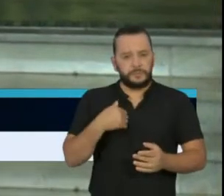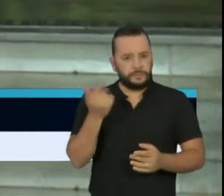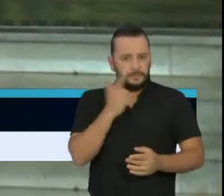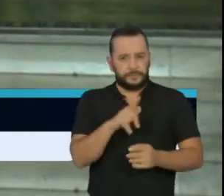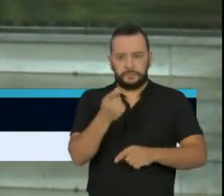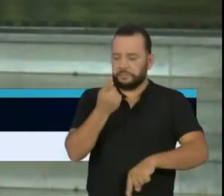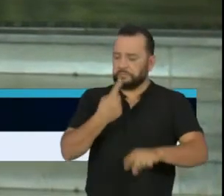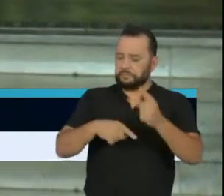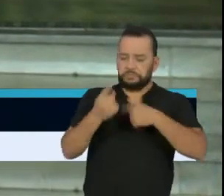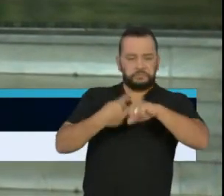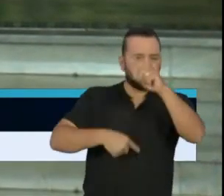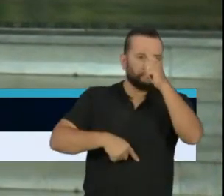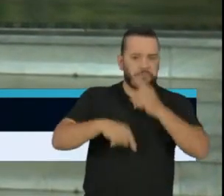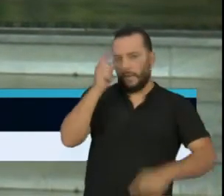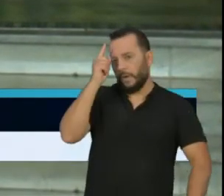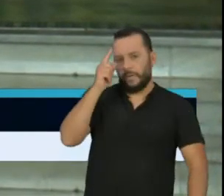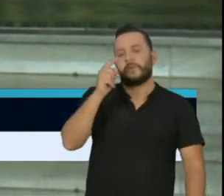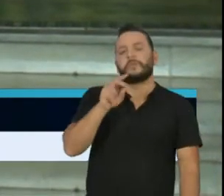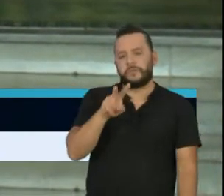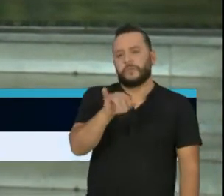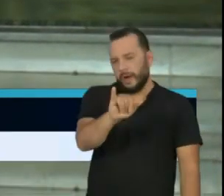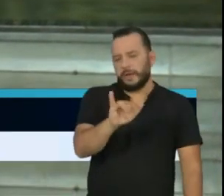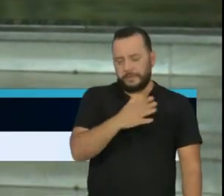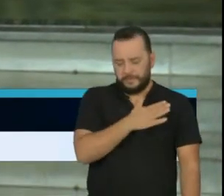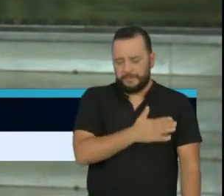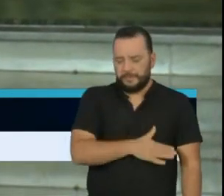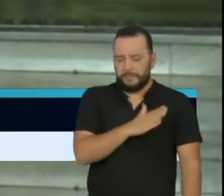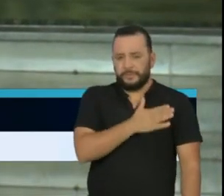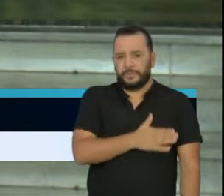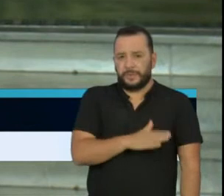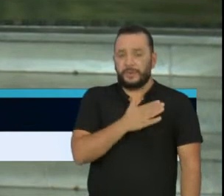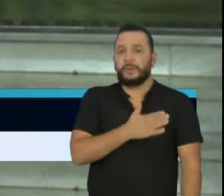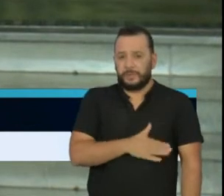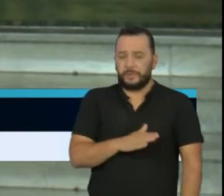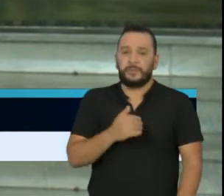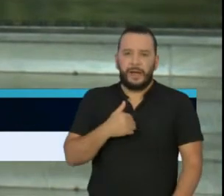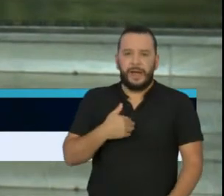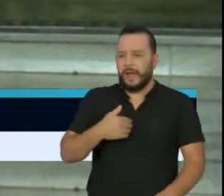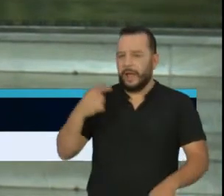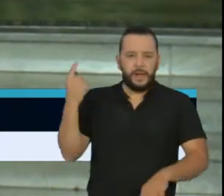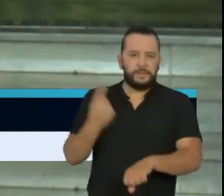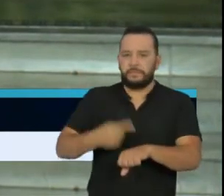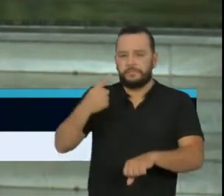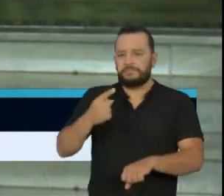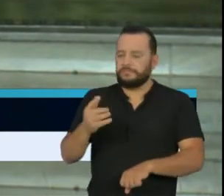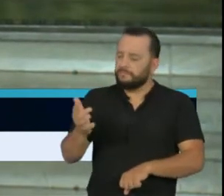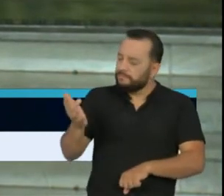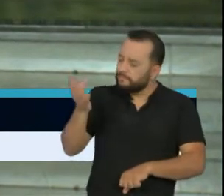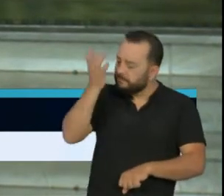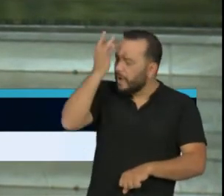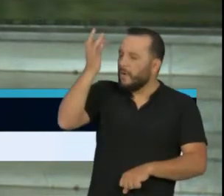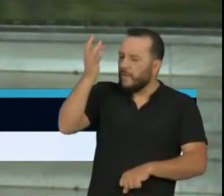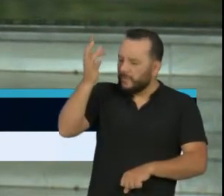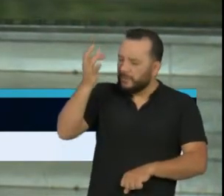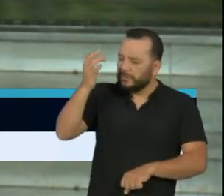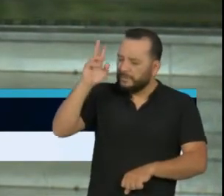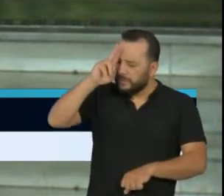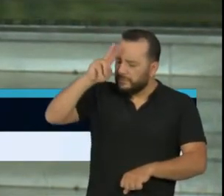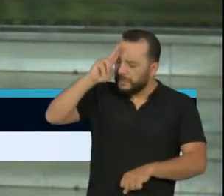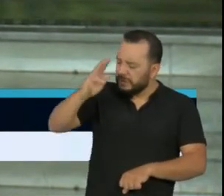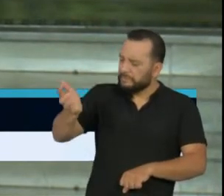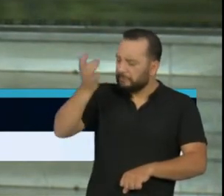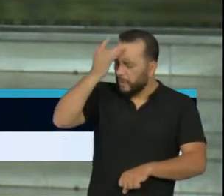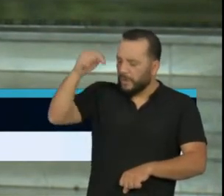marco histórico em São Paulo e nós continuaremos a manter este grupo empresarial solidário funcionando, operando, com doações